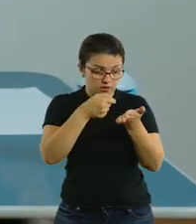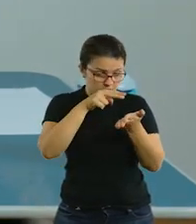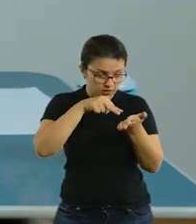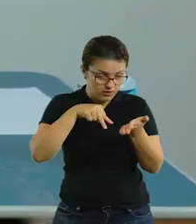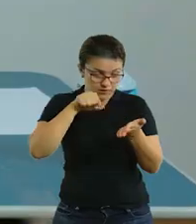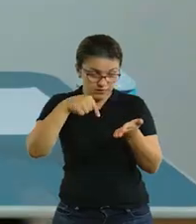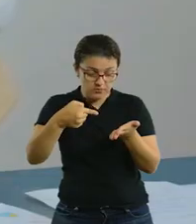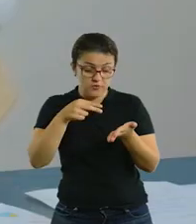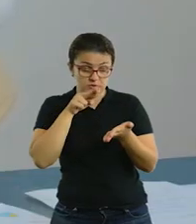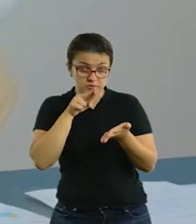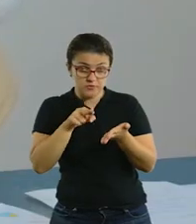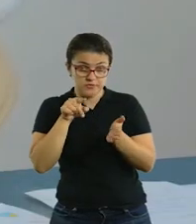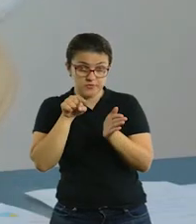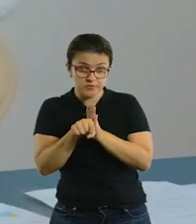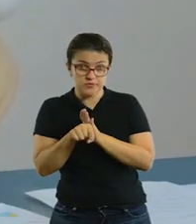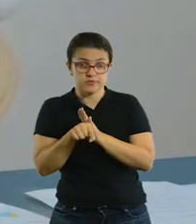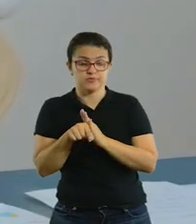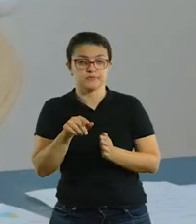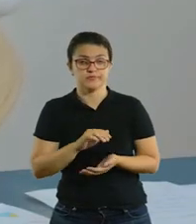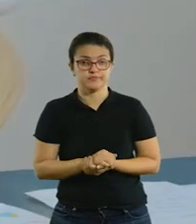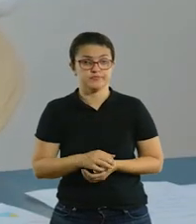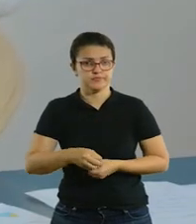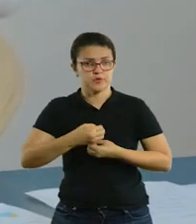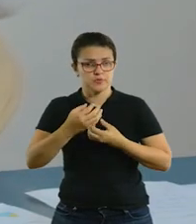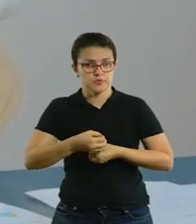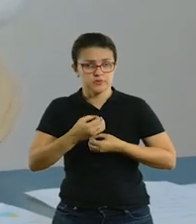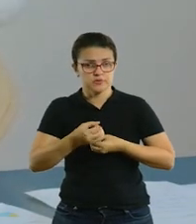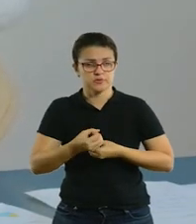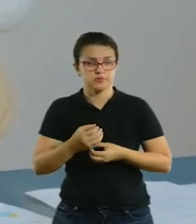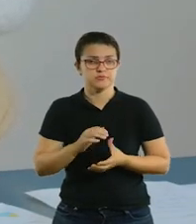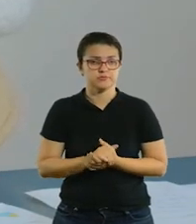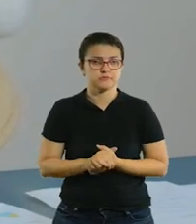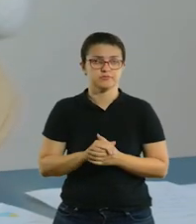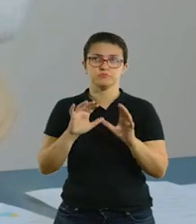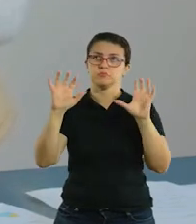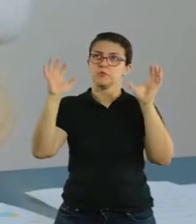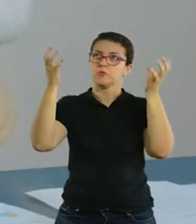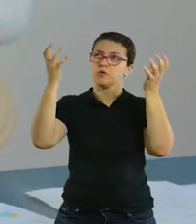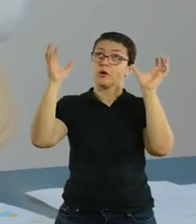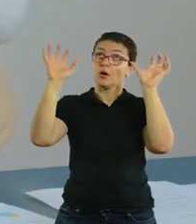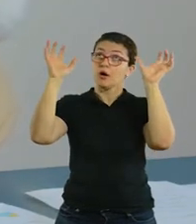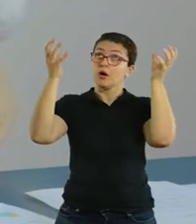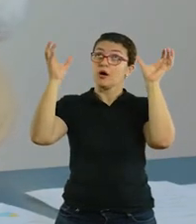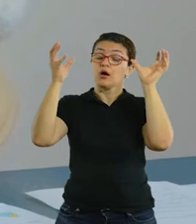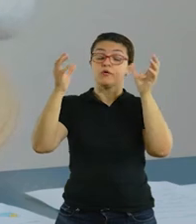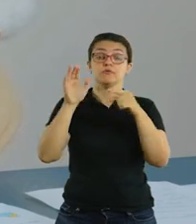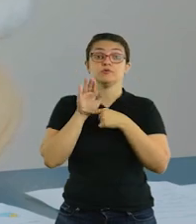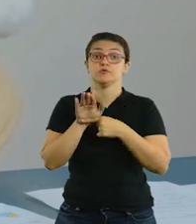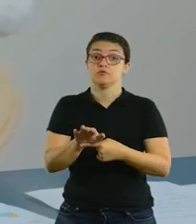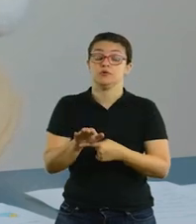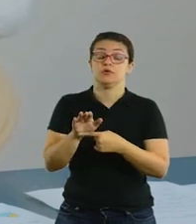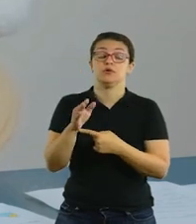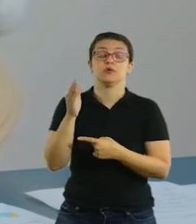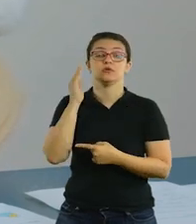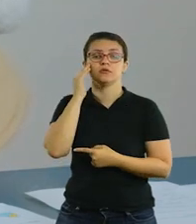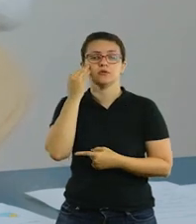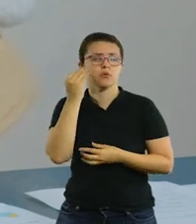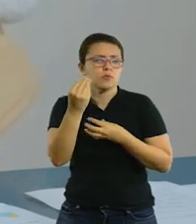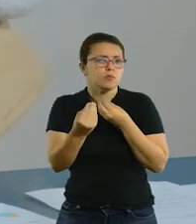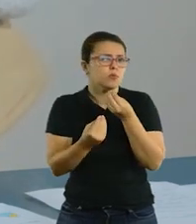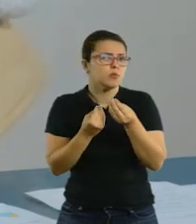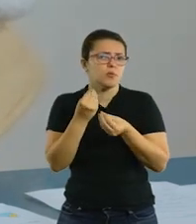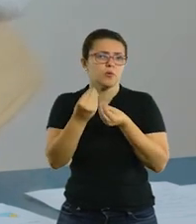estão lá, tá? As informações que eu falei para vocês sobre tempo meteorológico irão ajudar vocês a compreender como é o